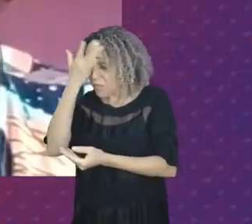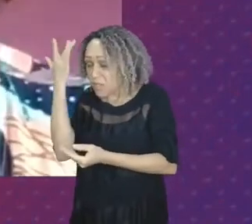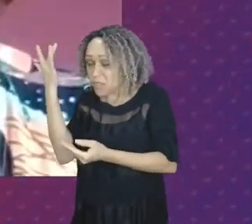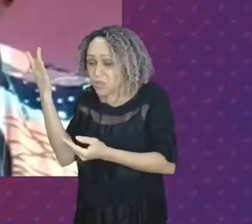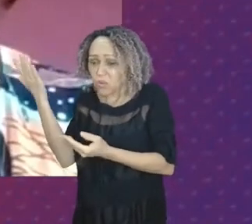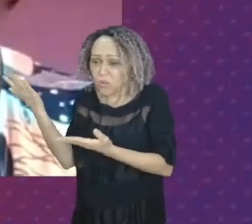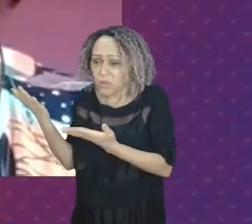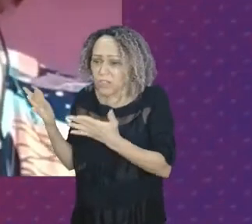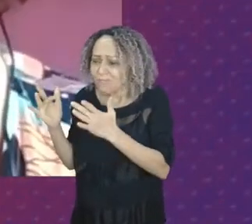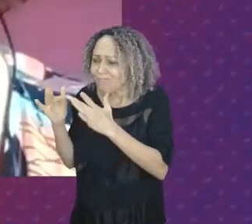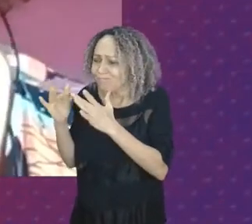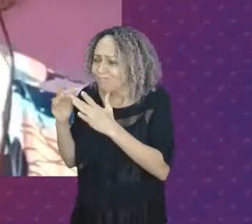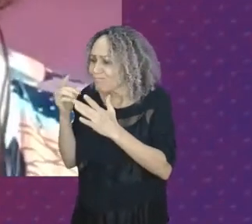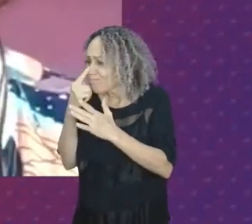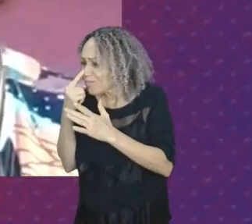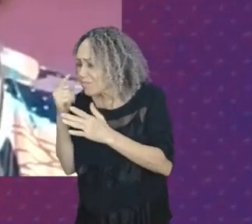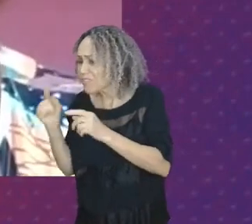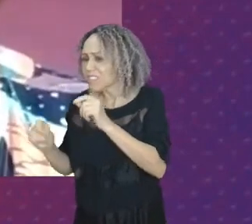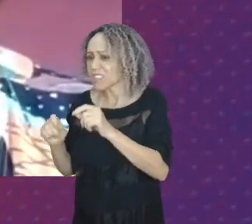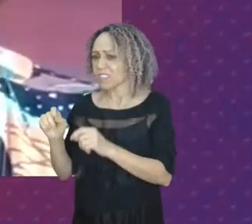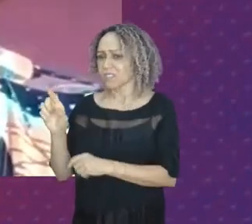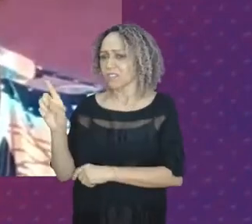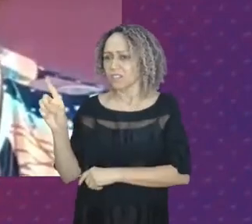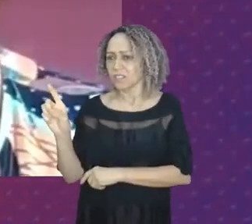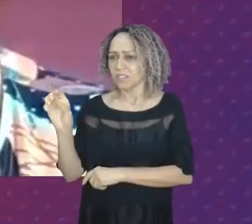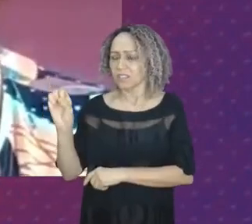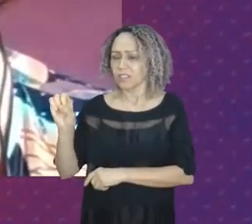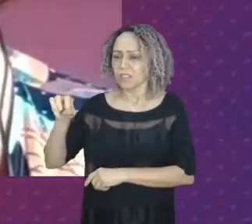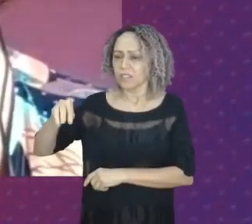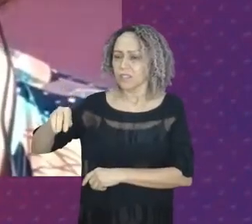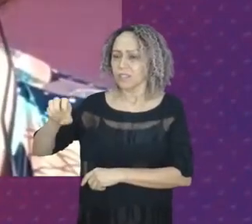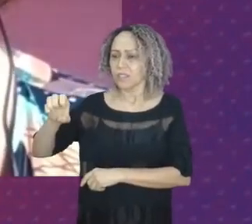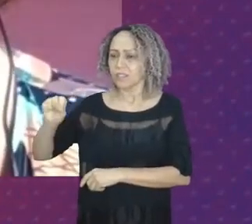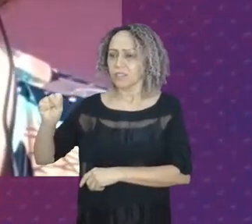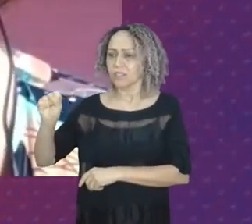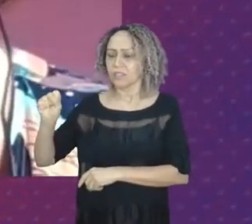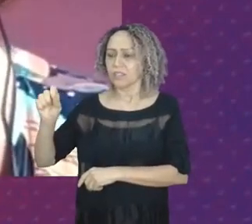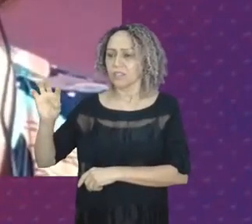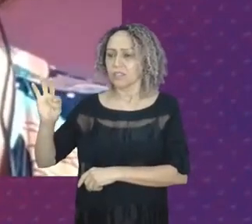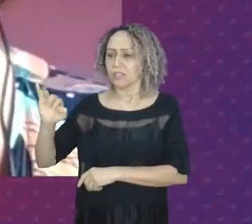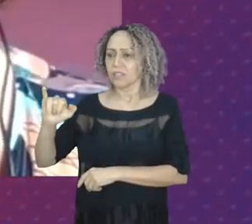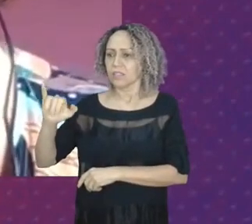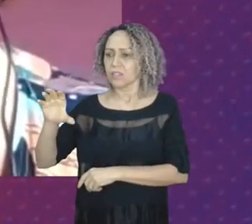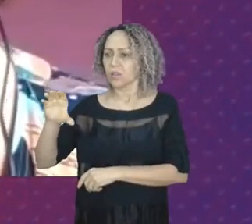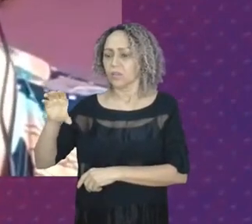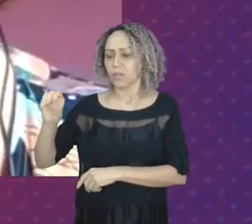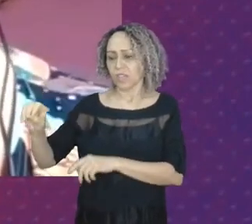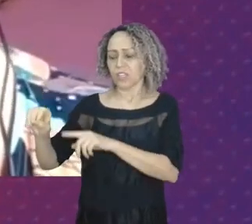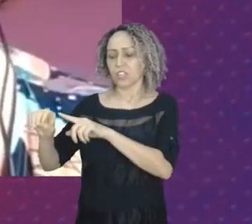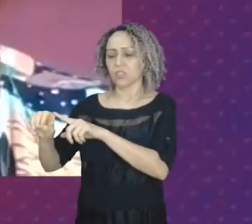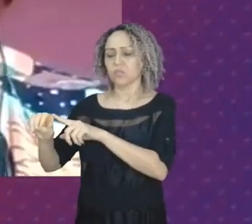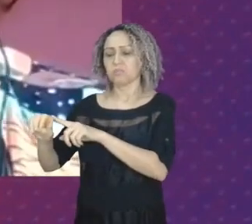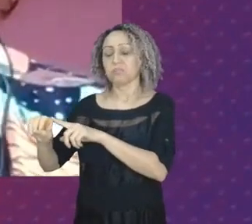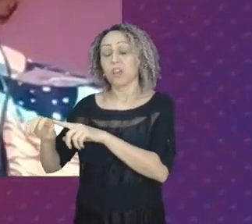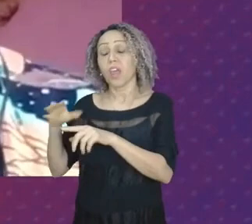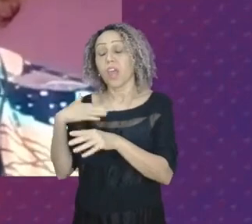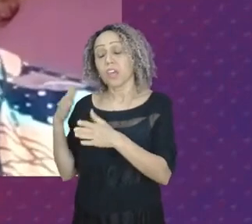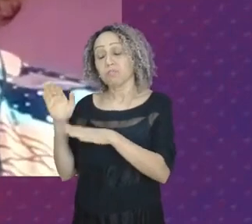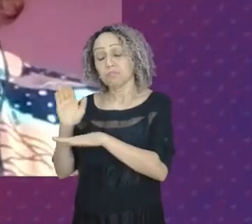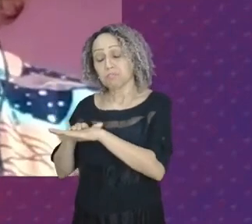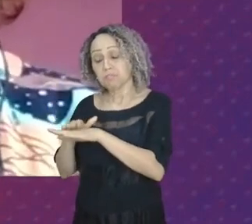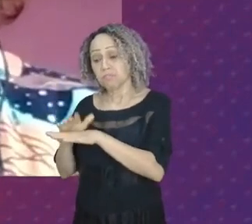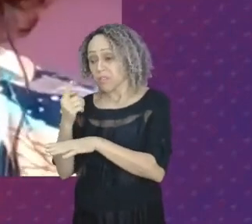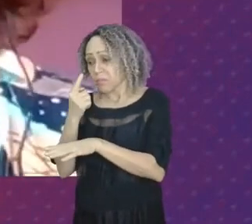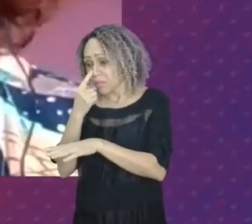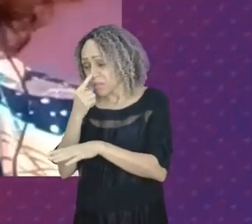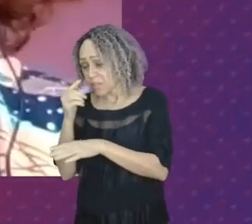é essa sensibilidade sobre o que é doméstico e o que não é, que vai fazer com que os agentes que fazem o atendimento das